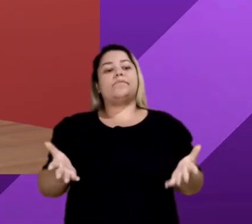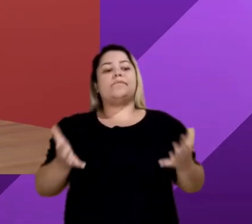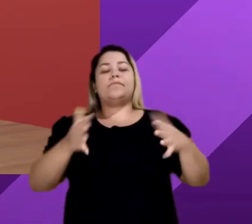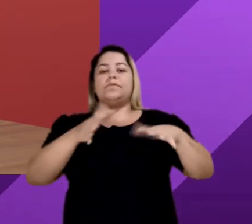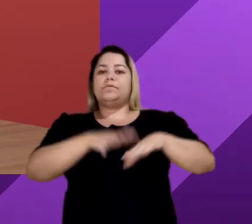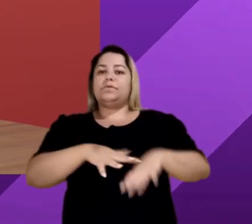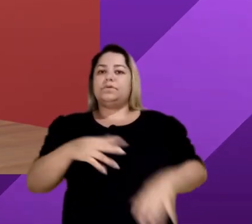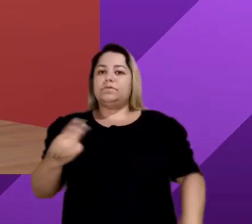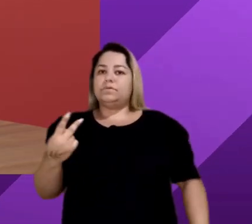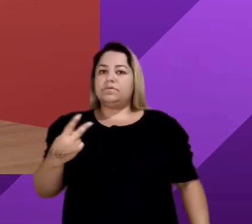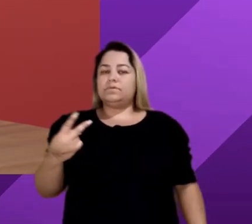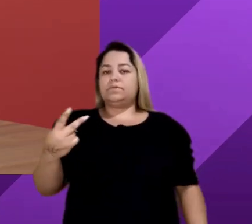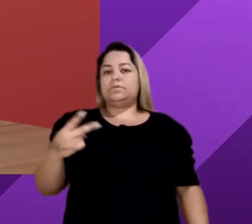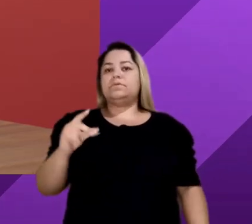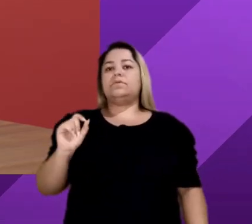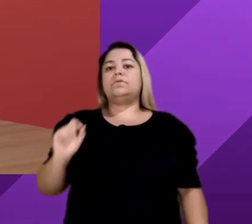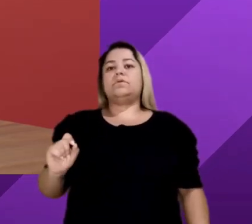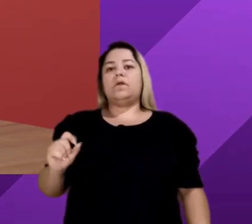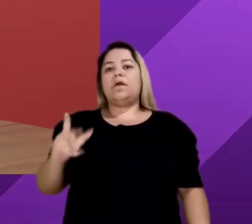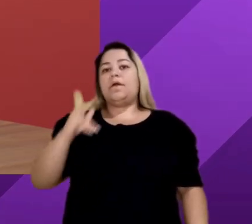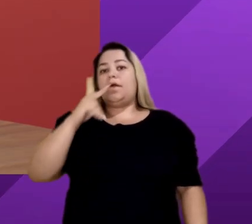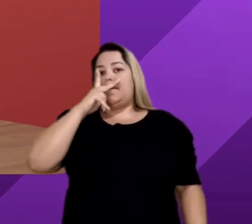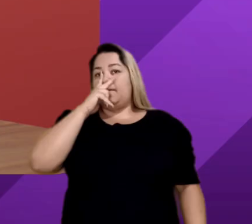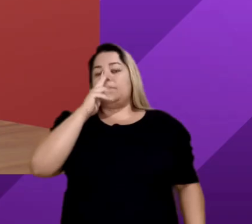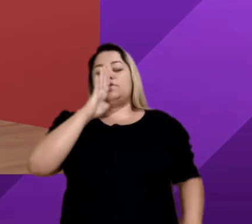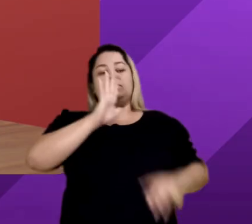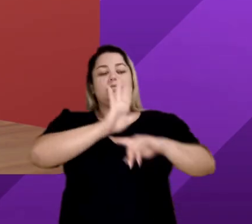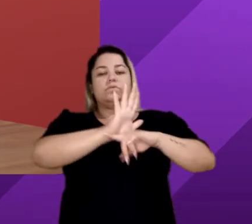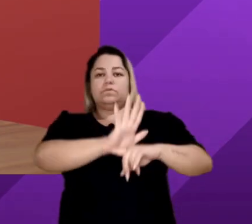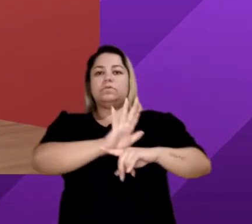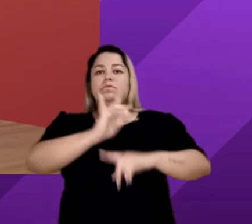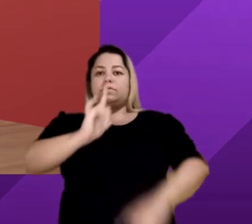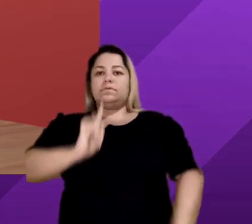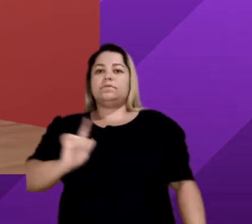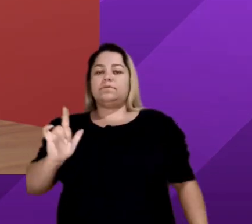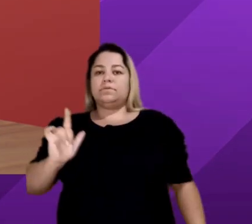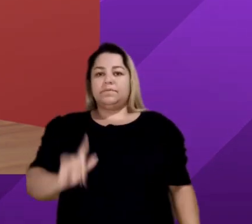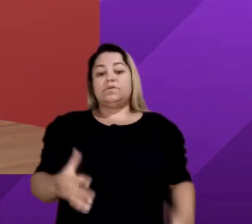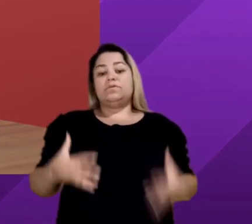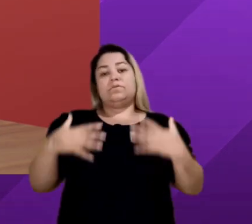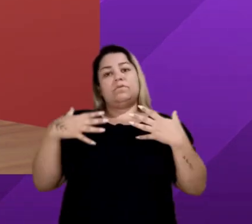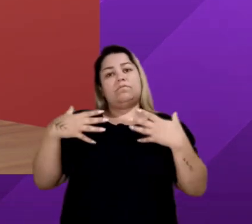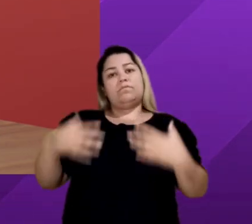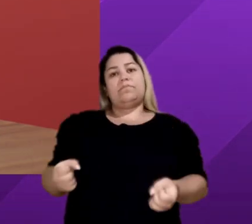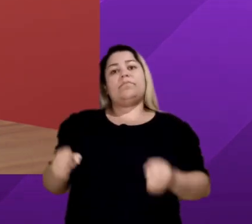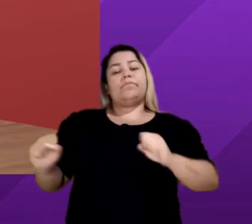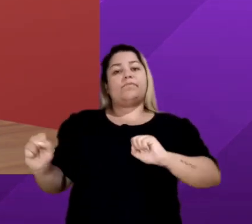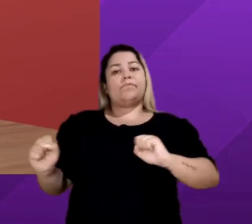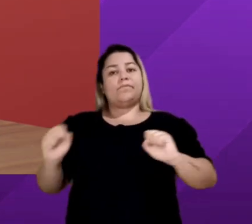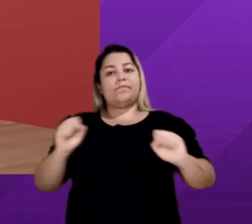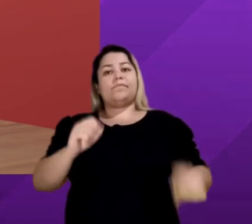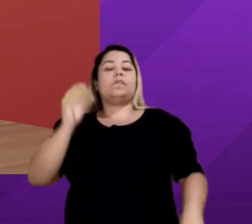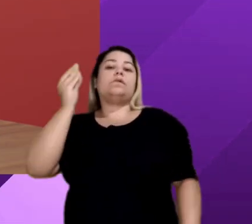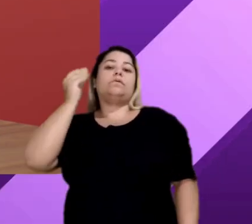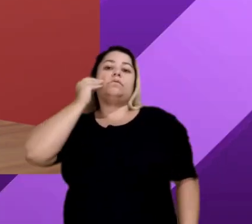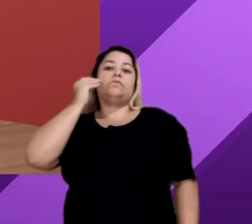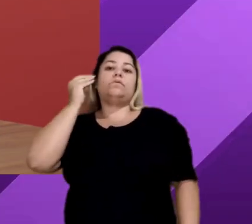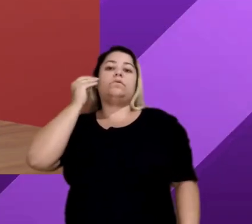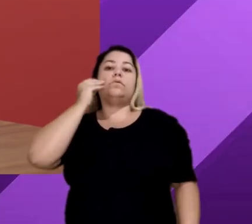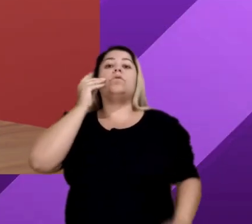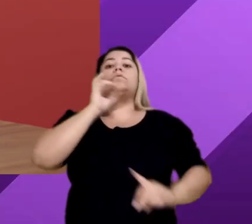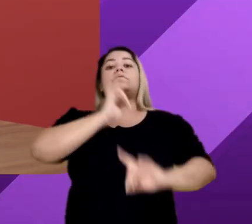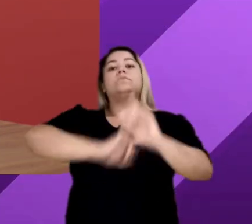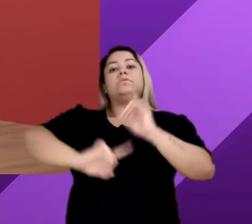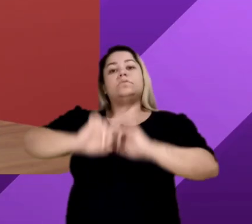gêneros, acho que ajuda a gente, quando tem um privilégio de assumir, poder tentar construir essa